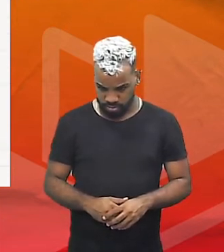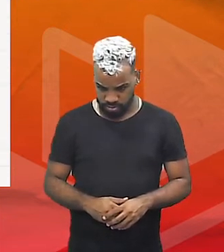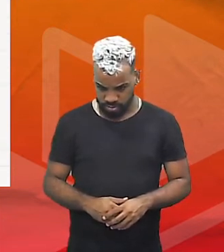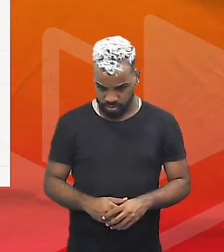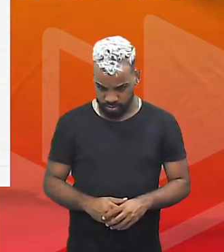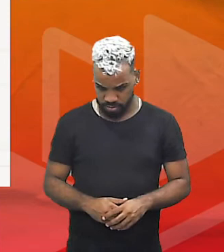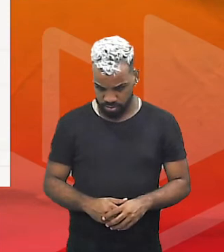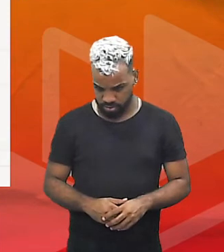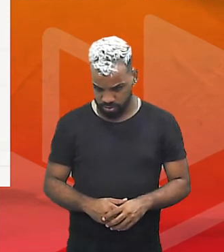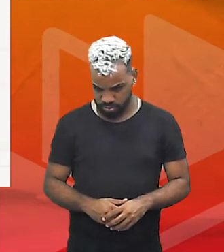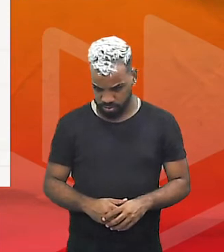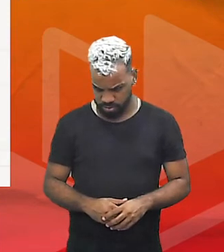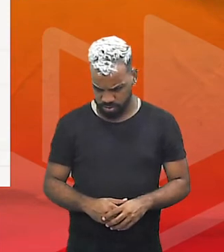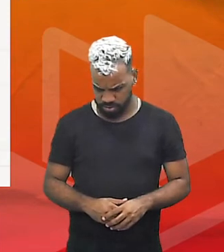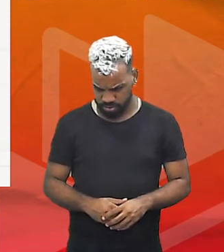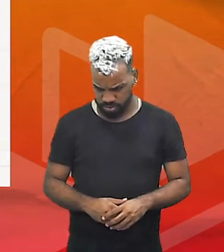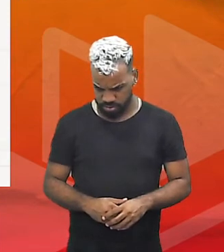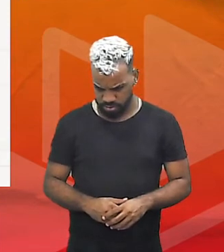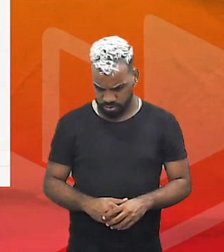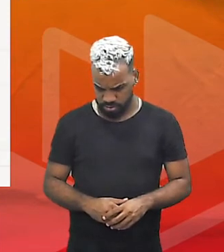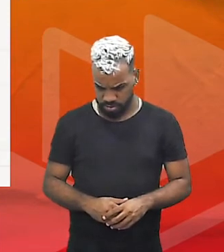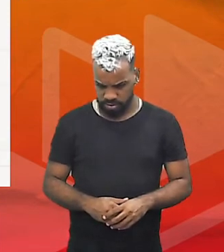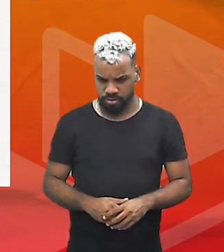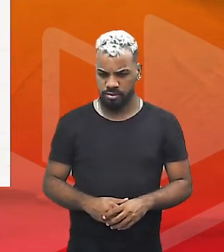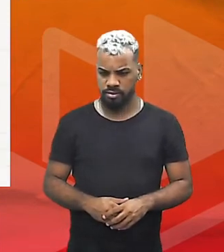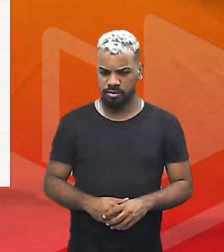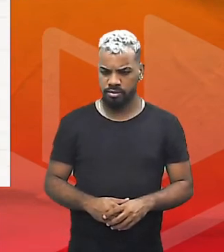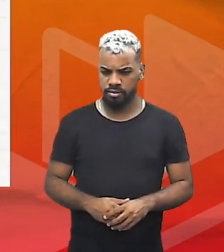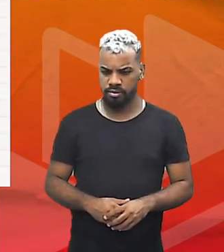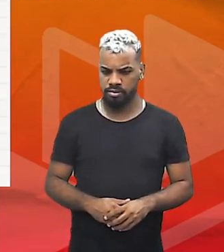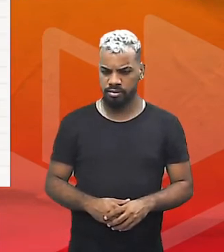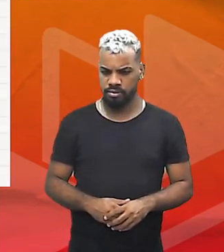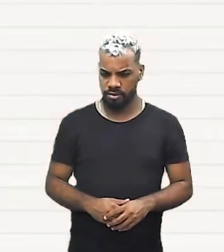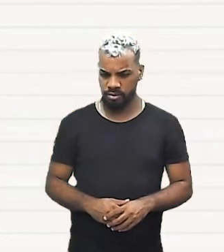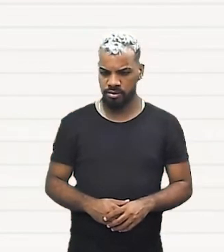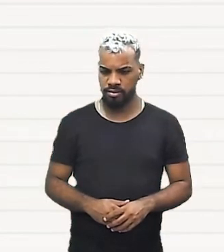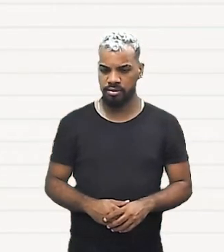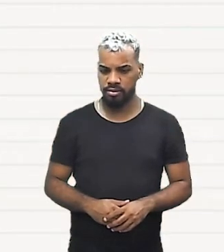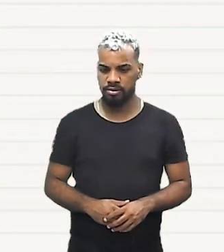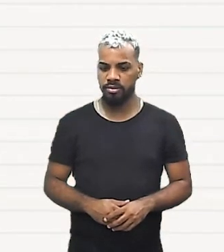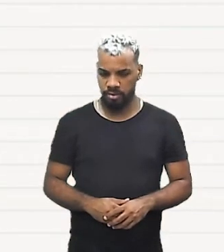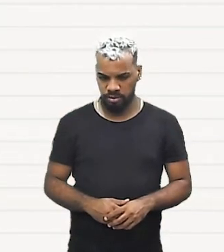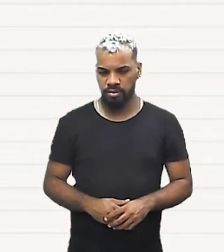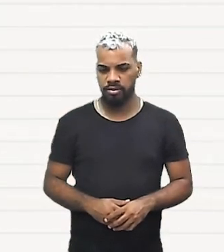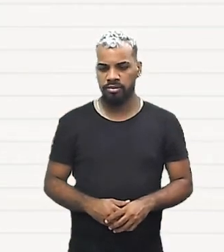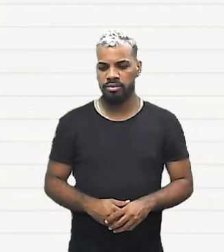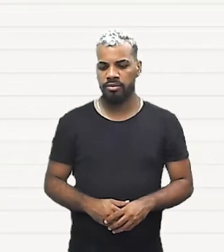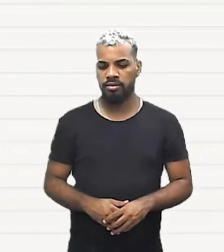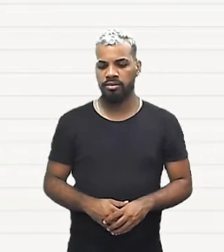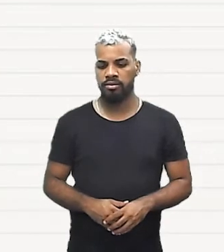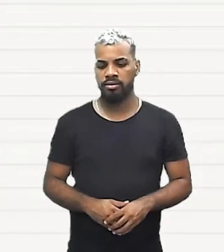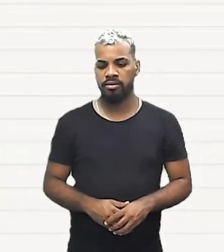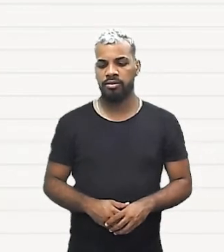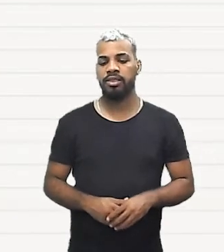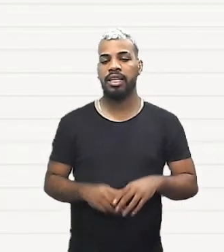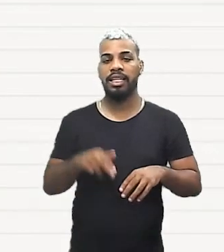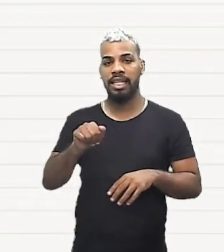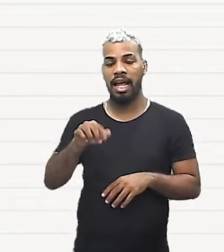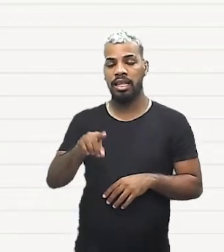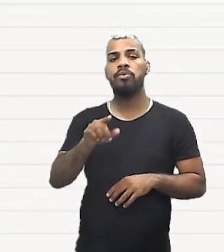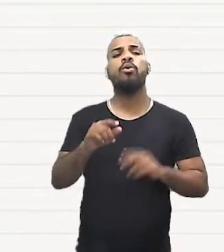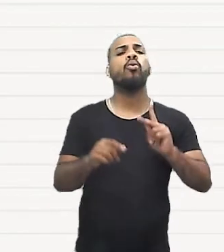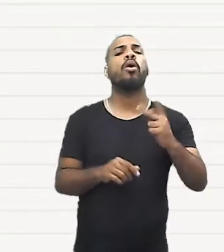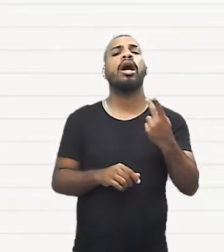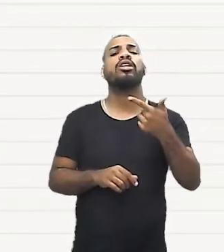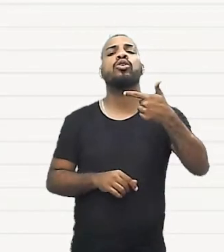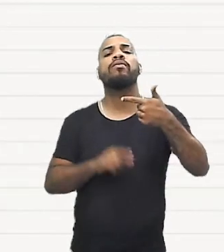ó ele passa aqui e vai embora na forma de nade aí você pode assim e o H2 foi para onde para